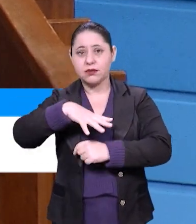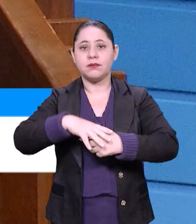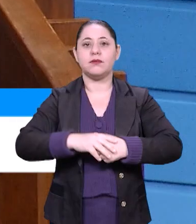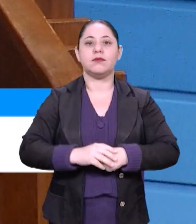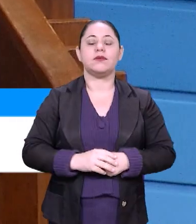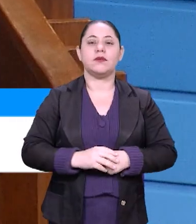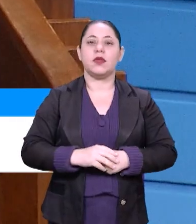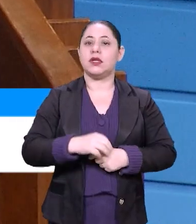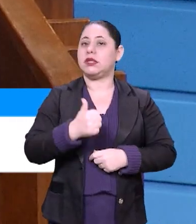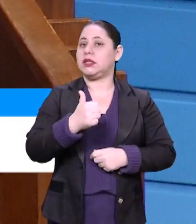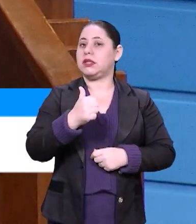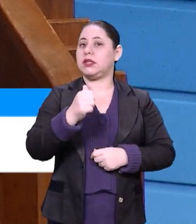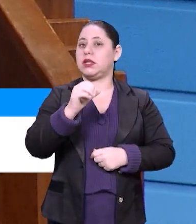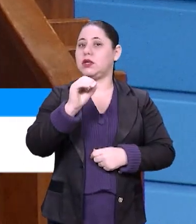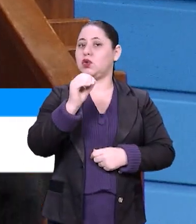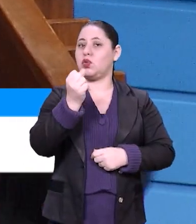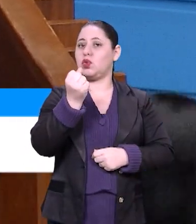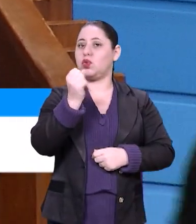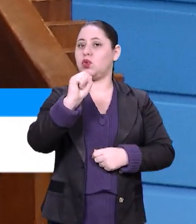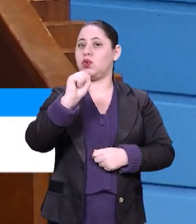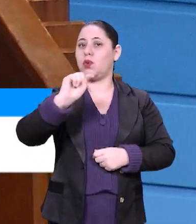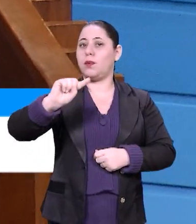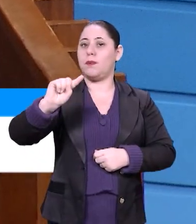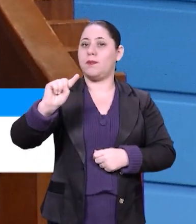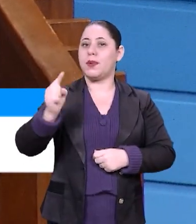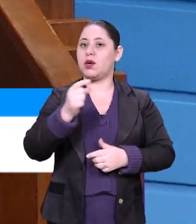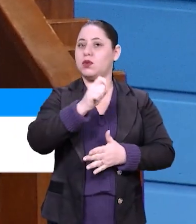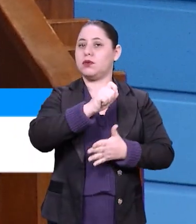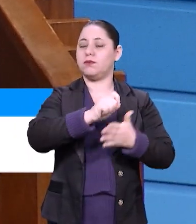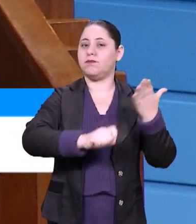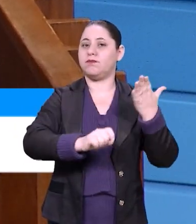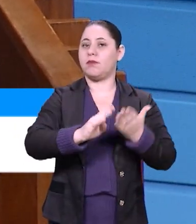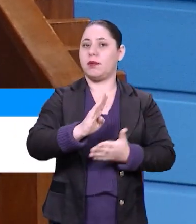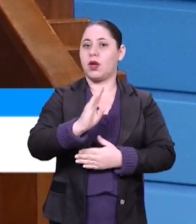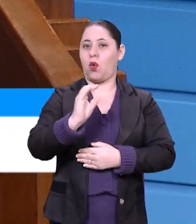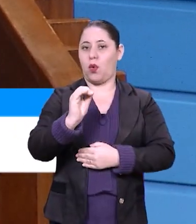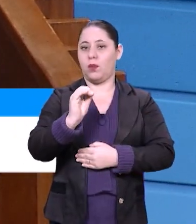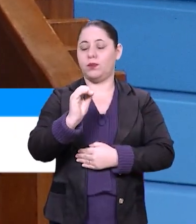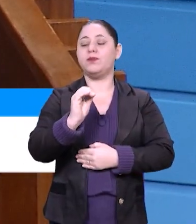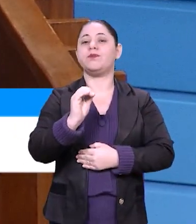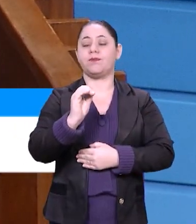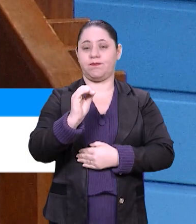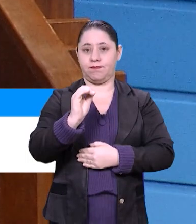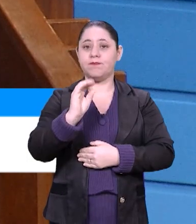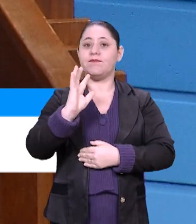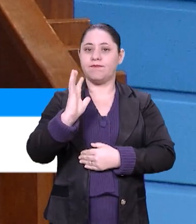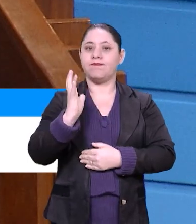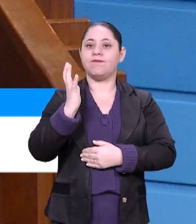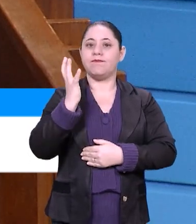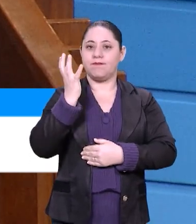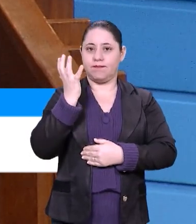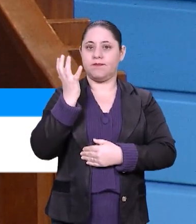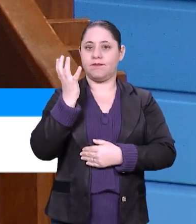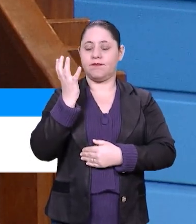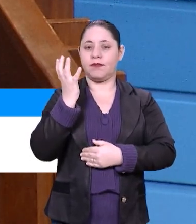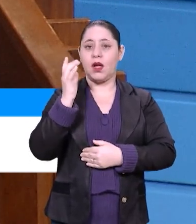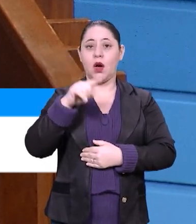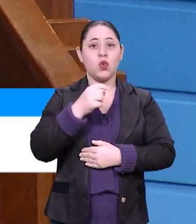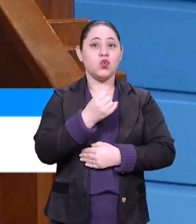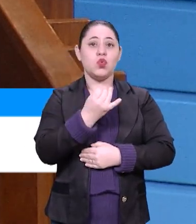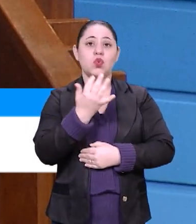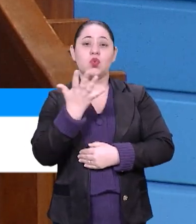de violência. 108 mil registros de